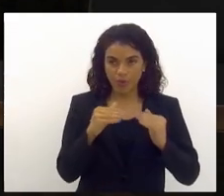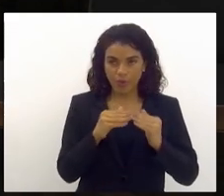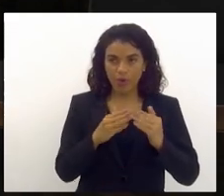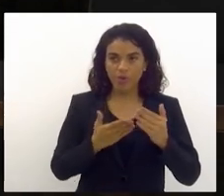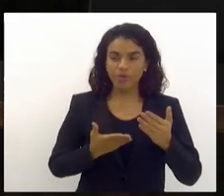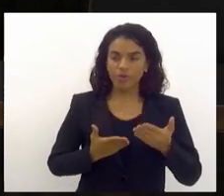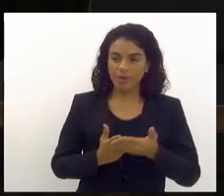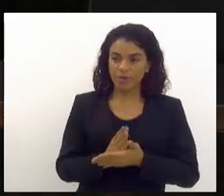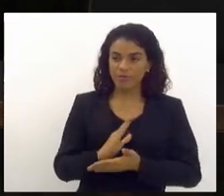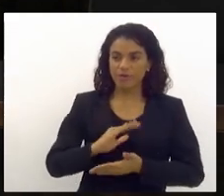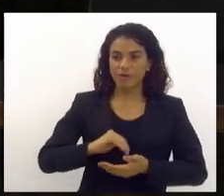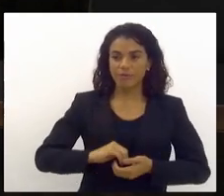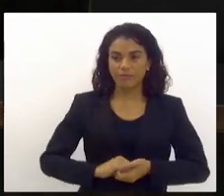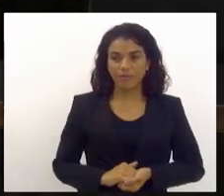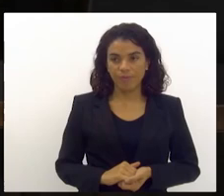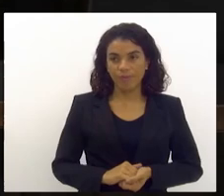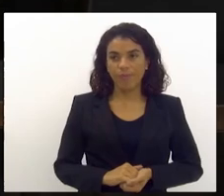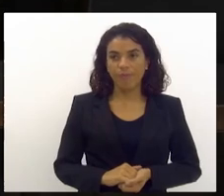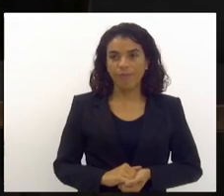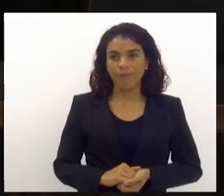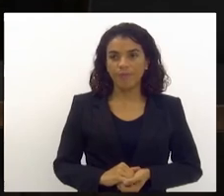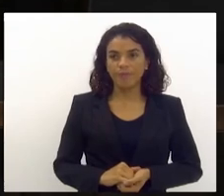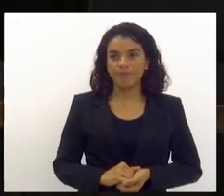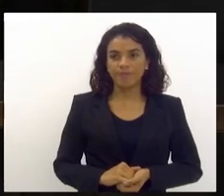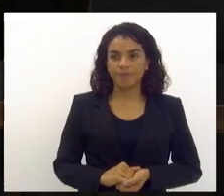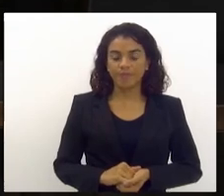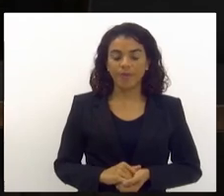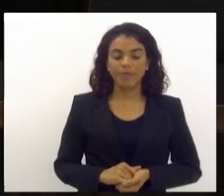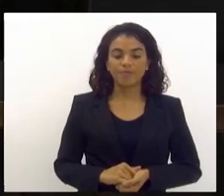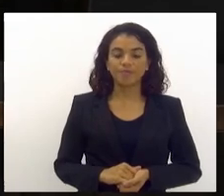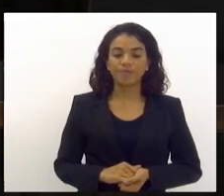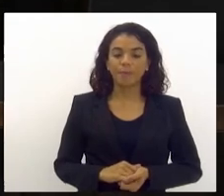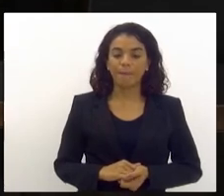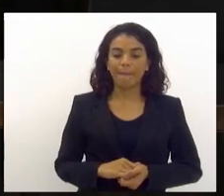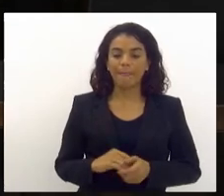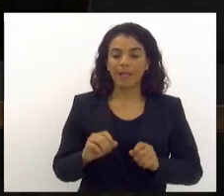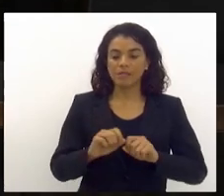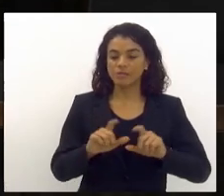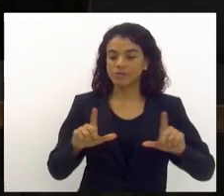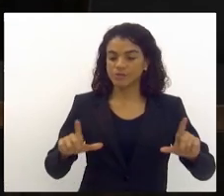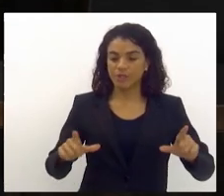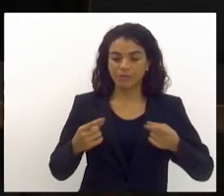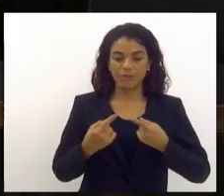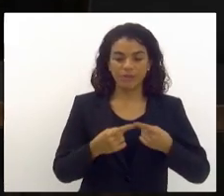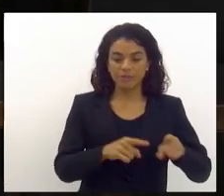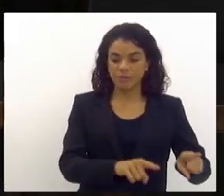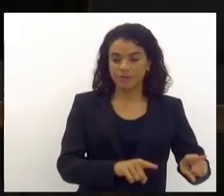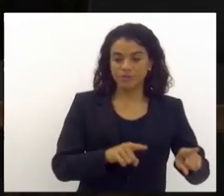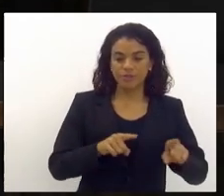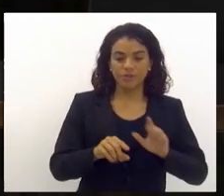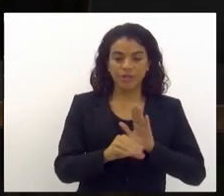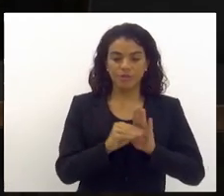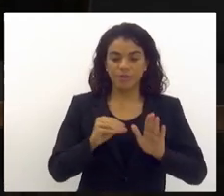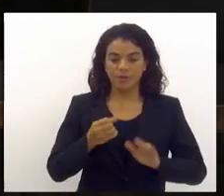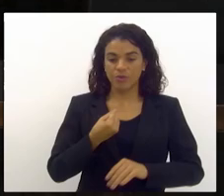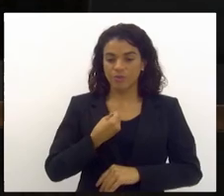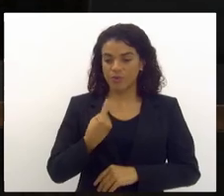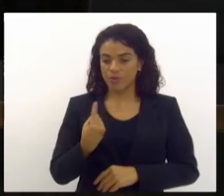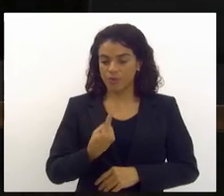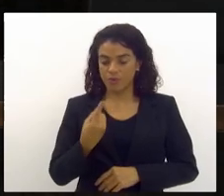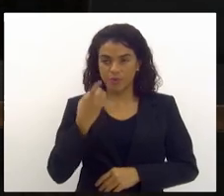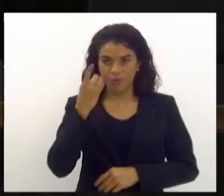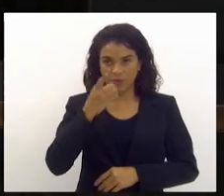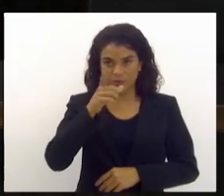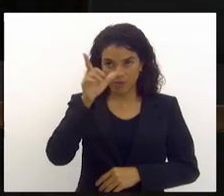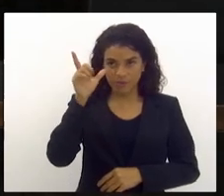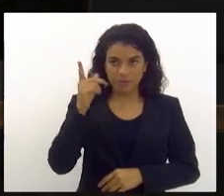estão. Aprovado. Há sobre a mesa destaque pela rejeição da emenda número 1, deputado Luiz